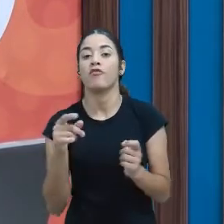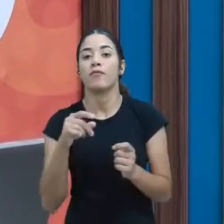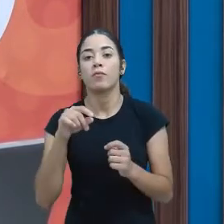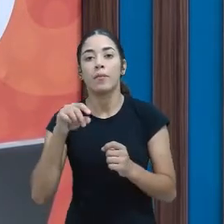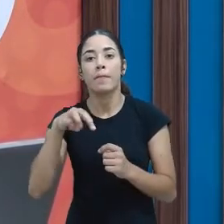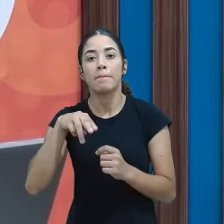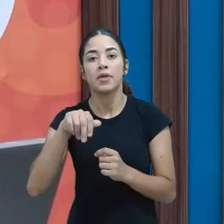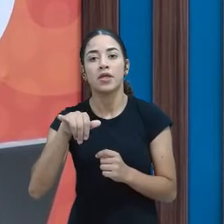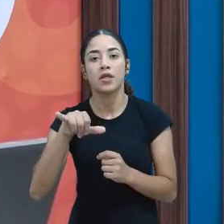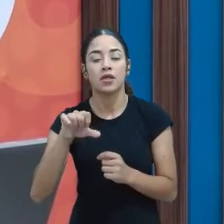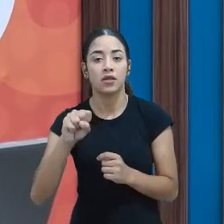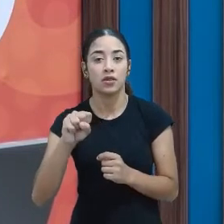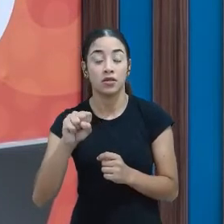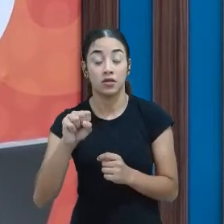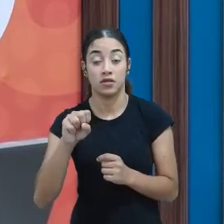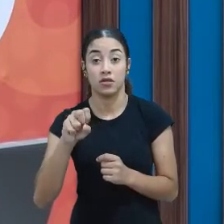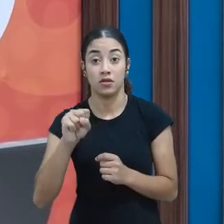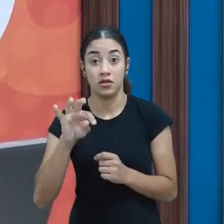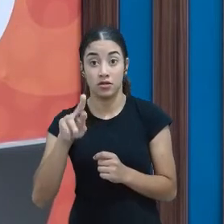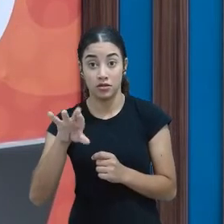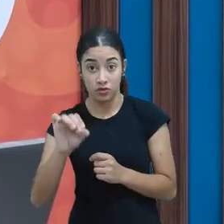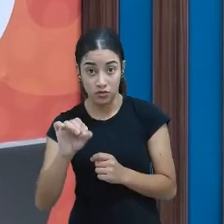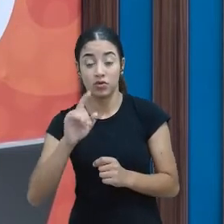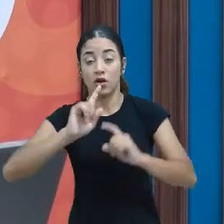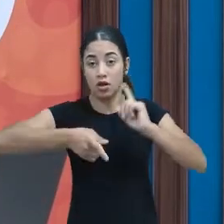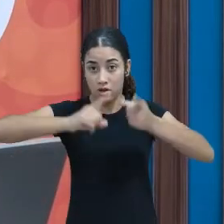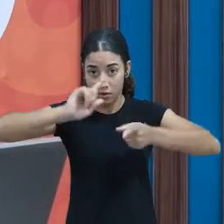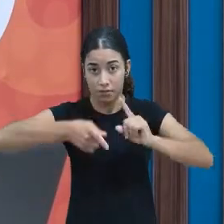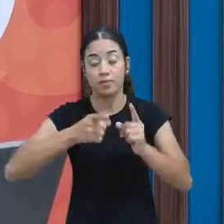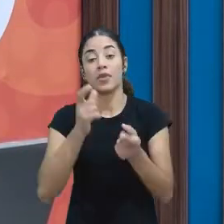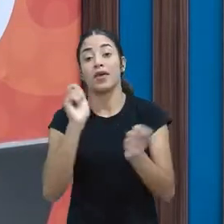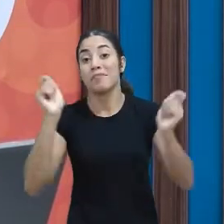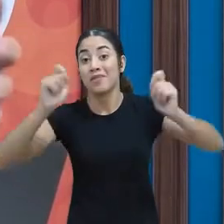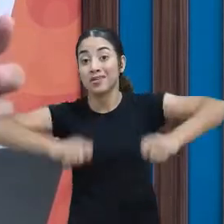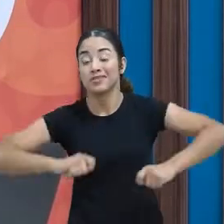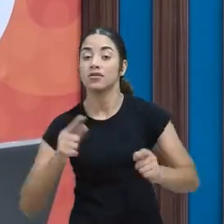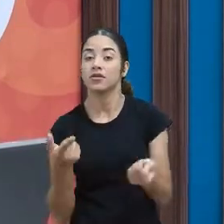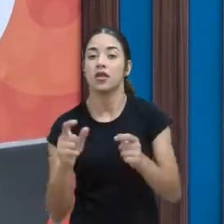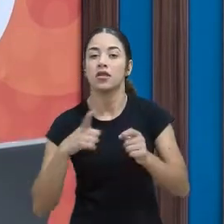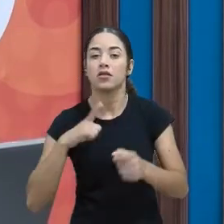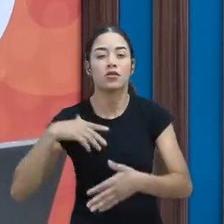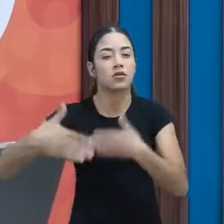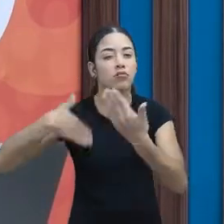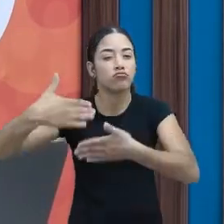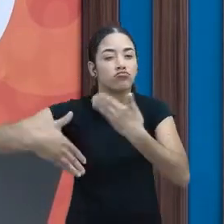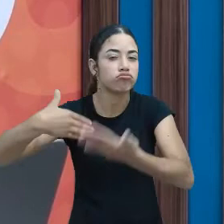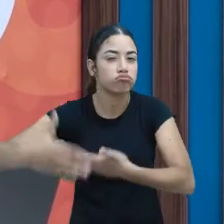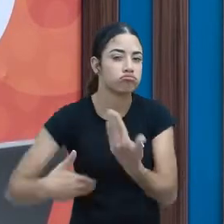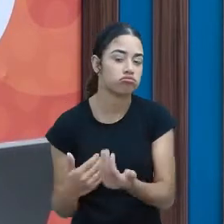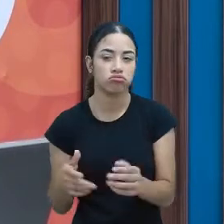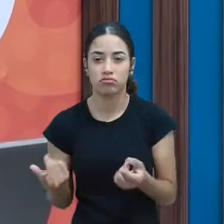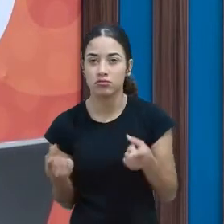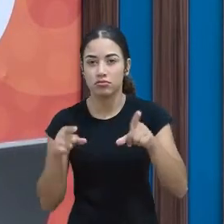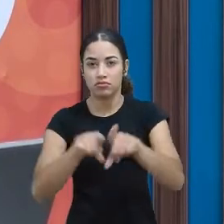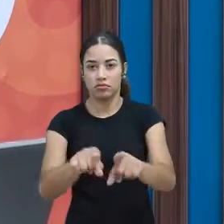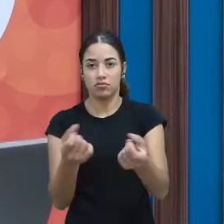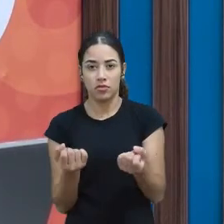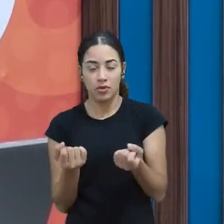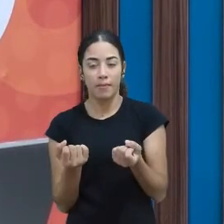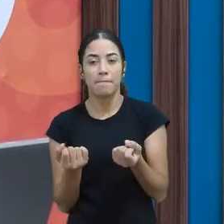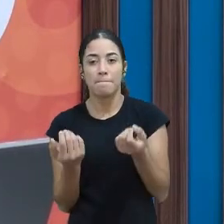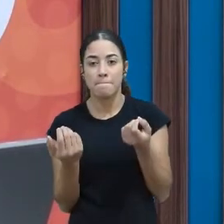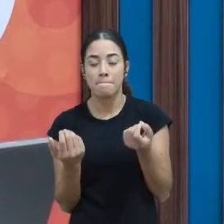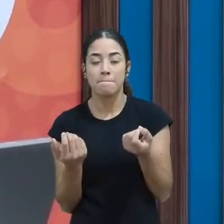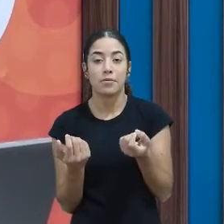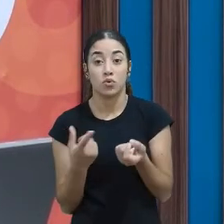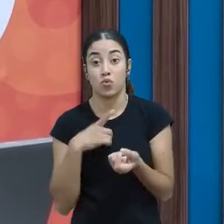Rui Barbosa, né, como ministro das capacidades, começa a fazer aquele processo de parceria, né, com os